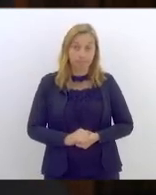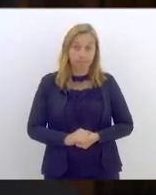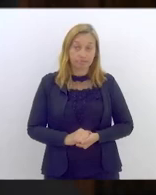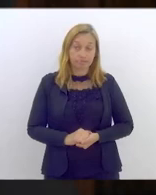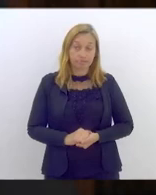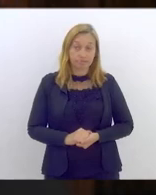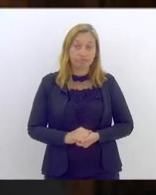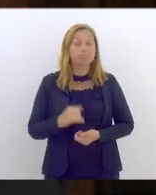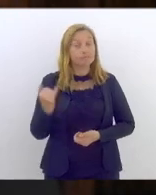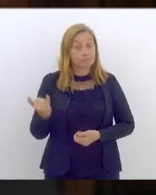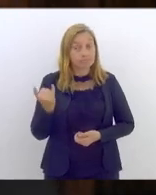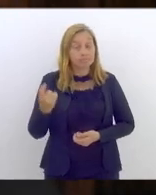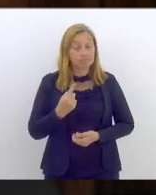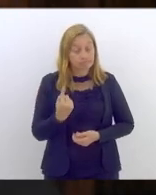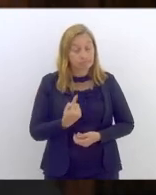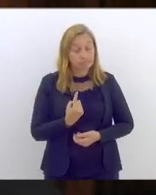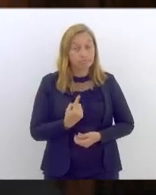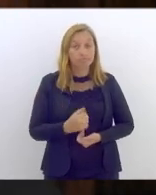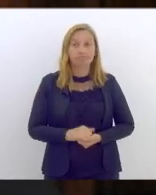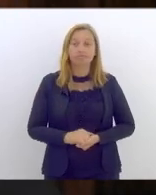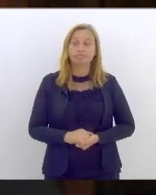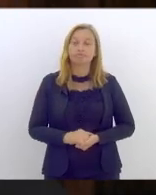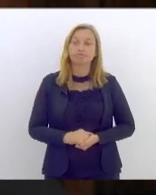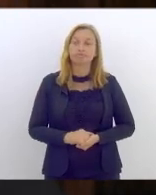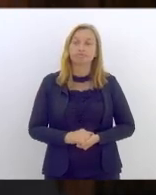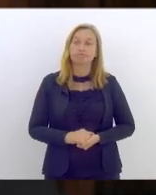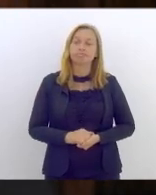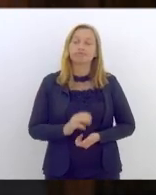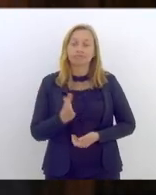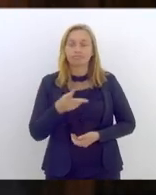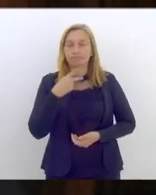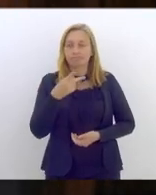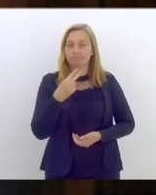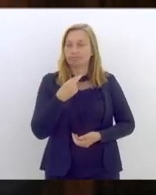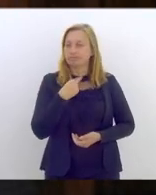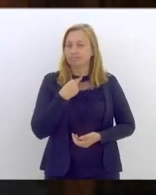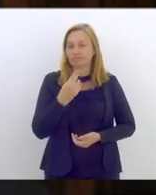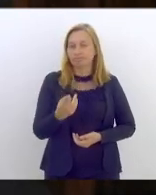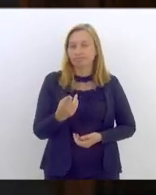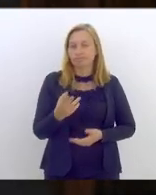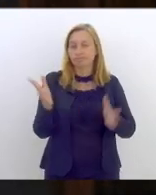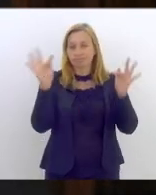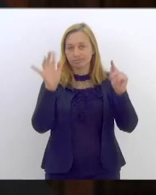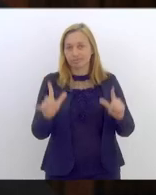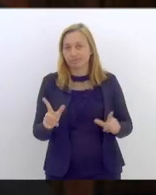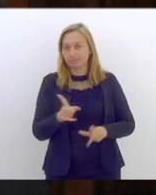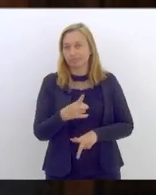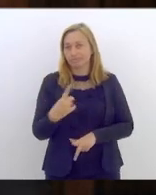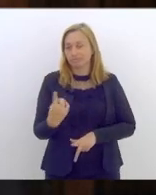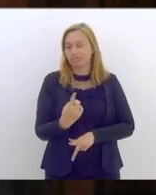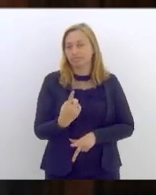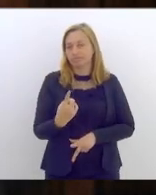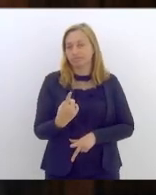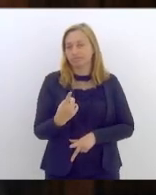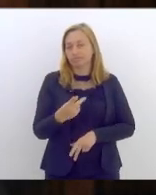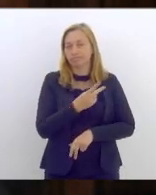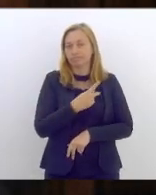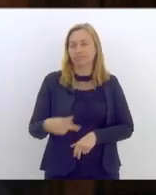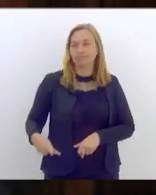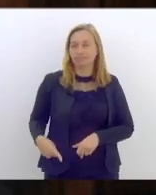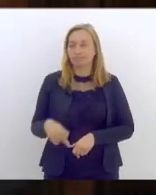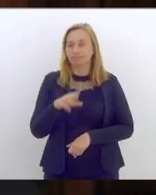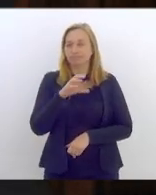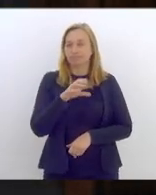tão importante para nós e como eu já disse não poderia ter sido tão feliz o nosso presidente